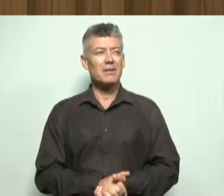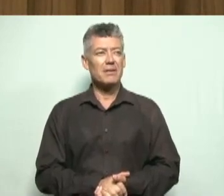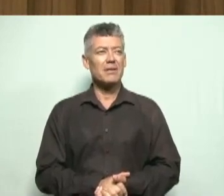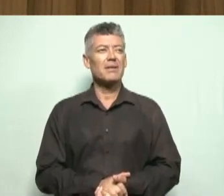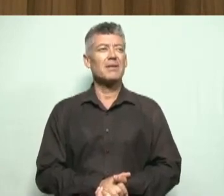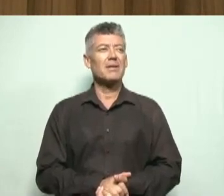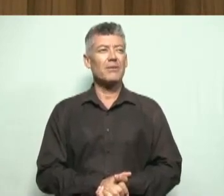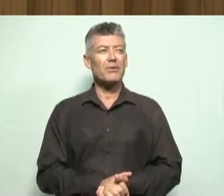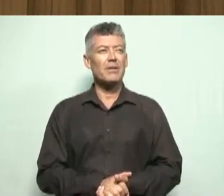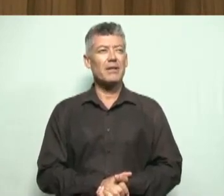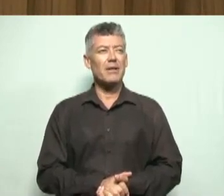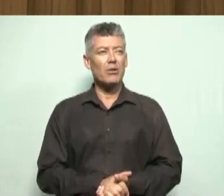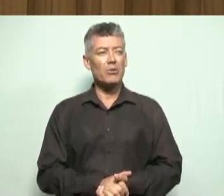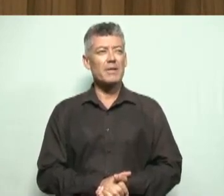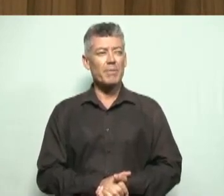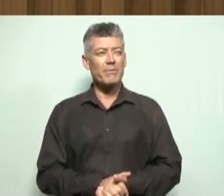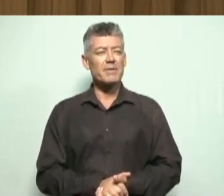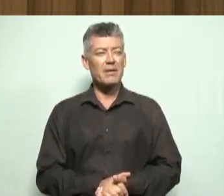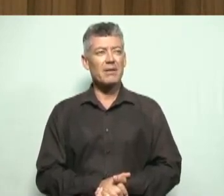Nina Souza.